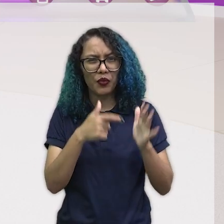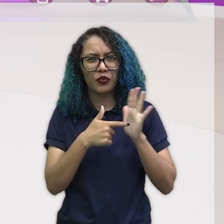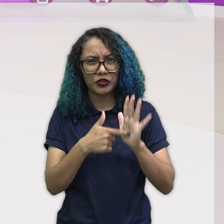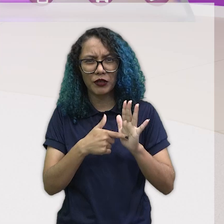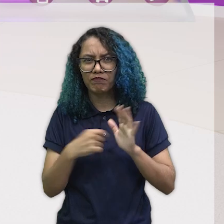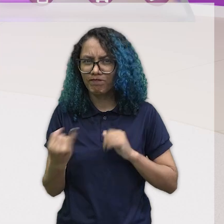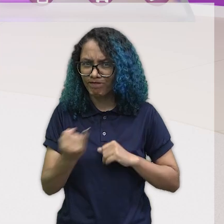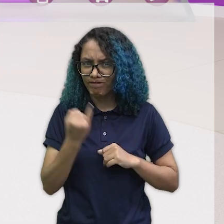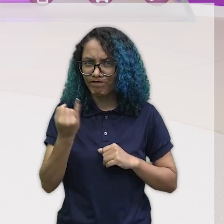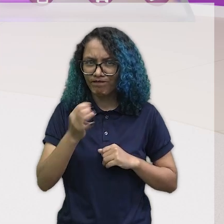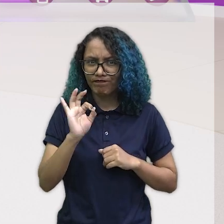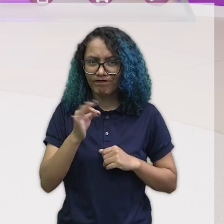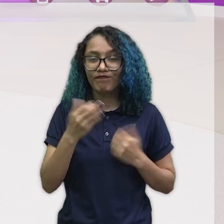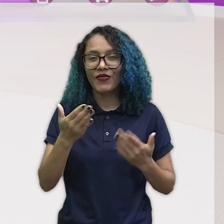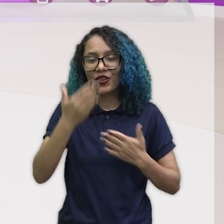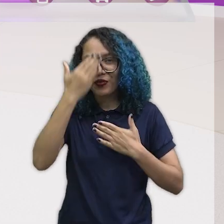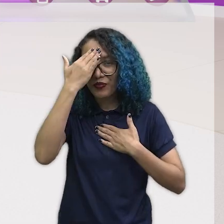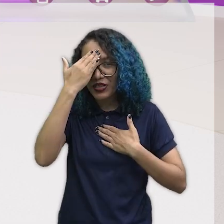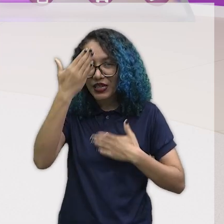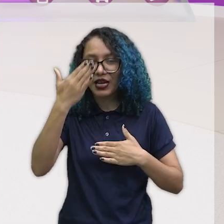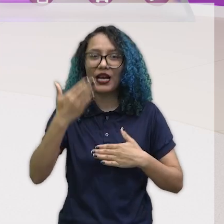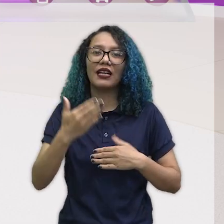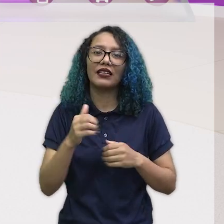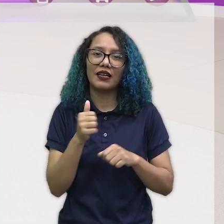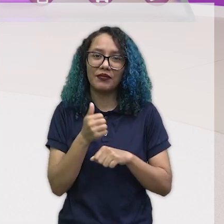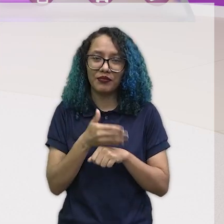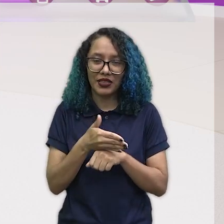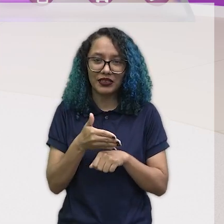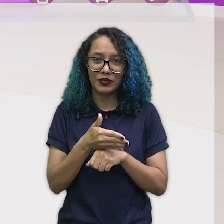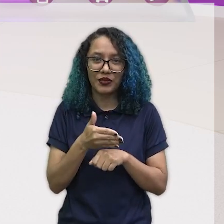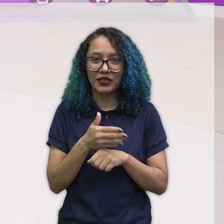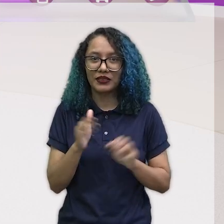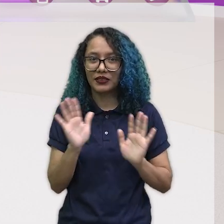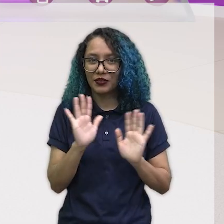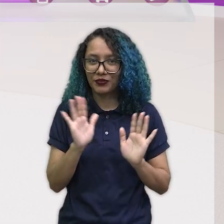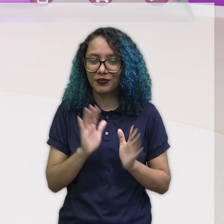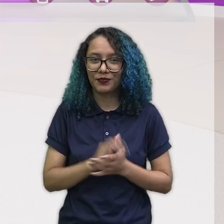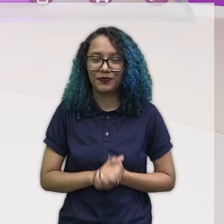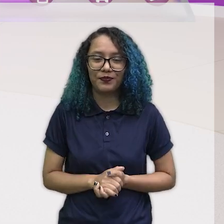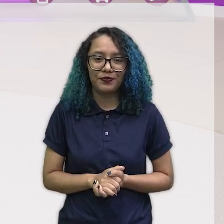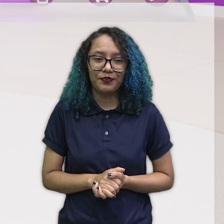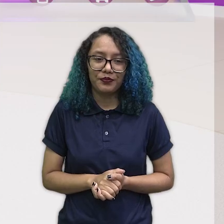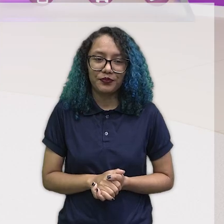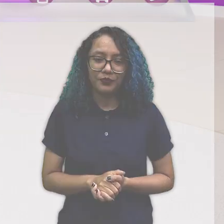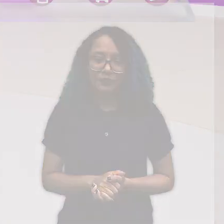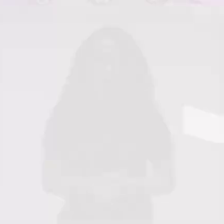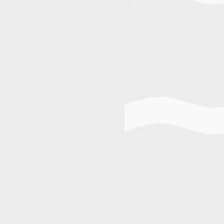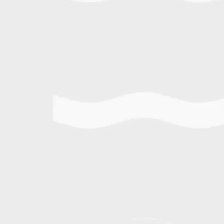fundamental. Ok? Então, muito obrigada pela sua companhia e até o próximo encontro.